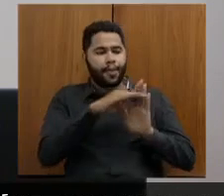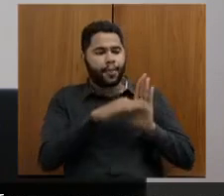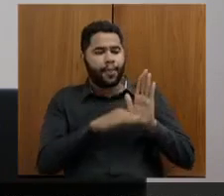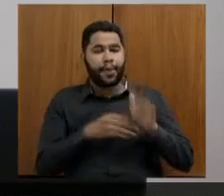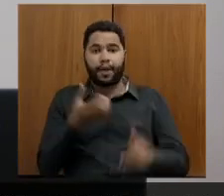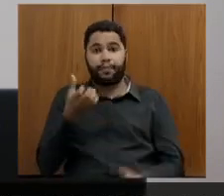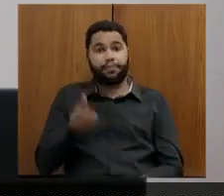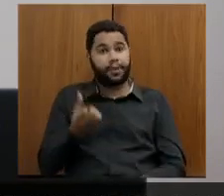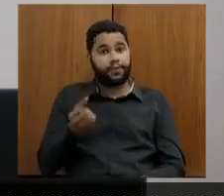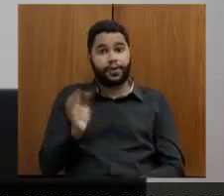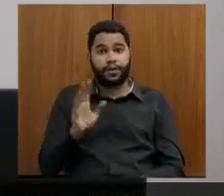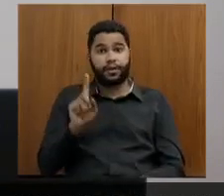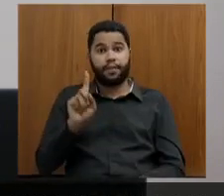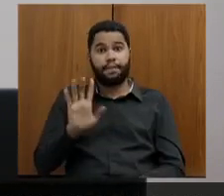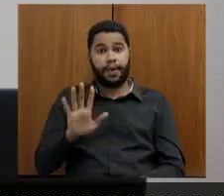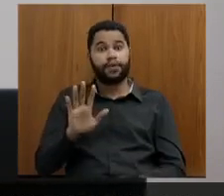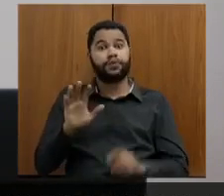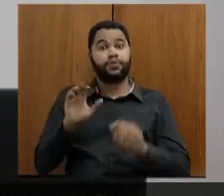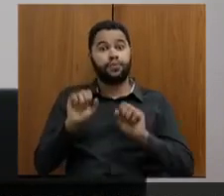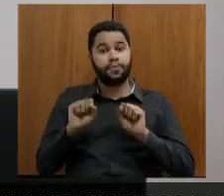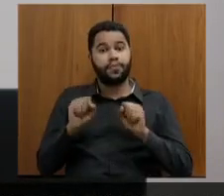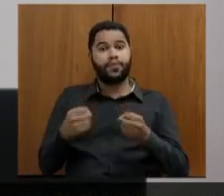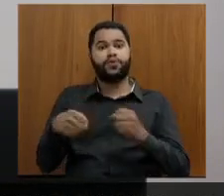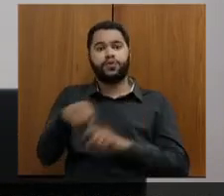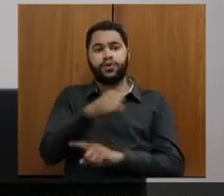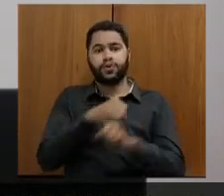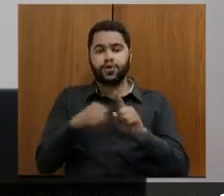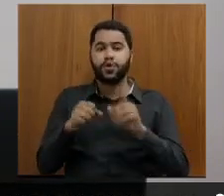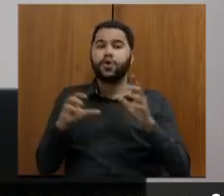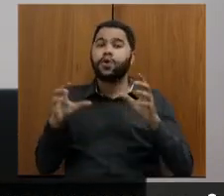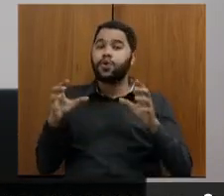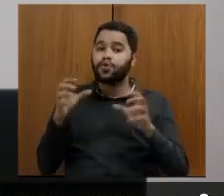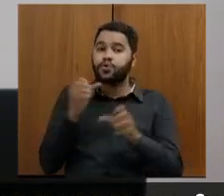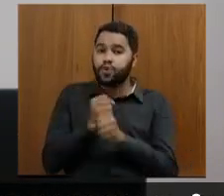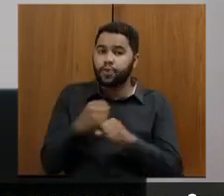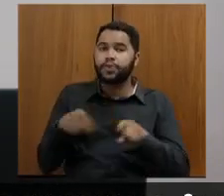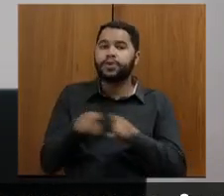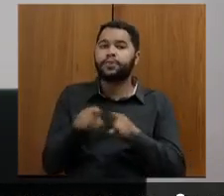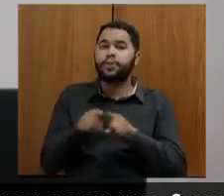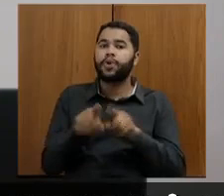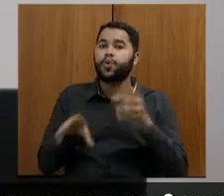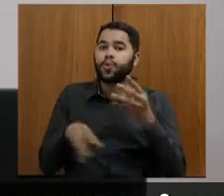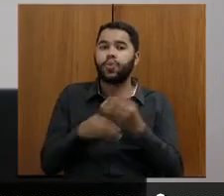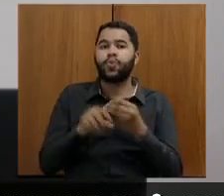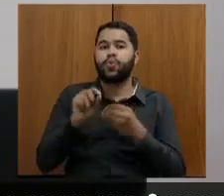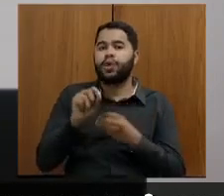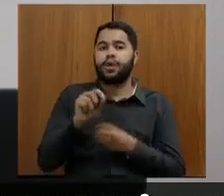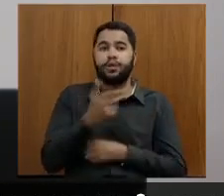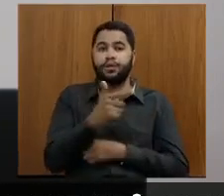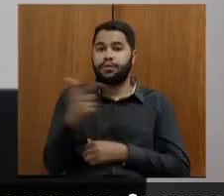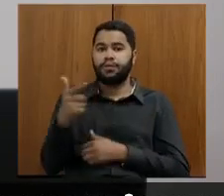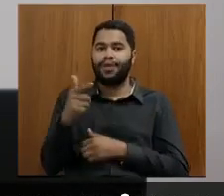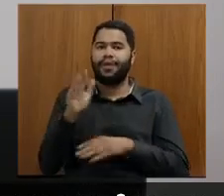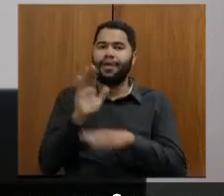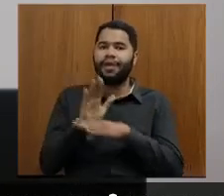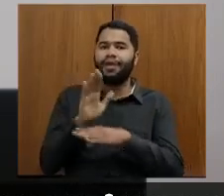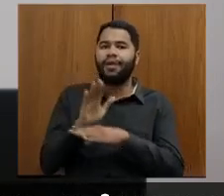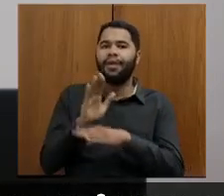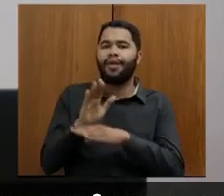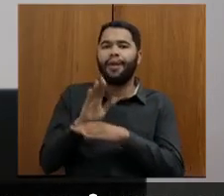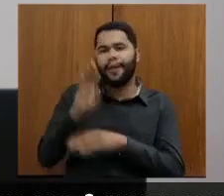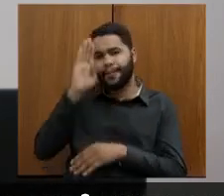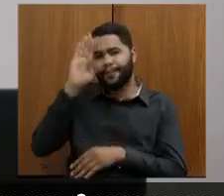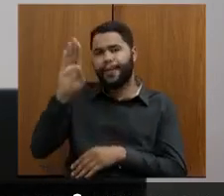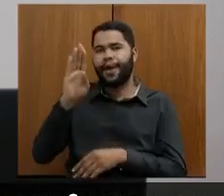previdência mas sim um sistema de proteção social soma-se a isso o fato de que a união não união não a contribuição patronal